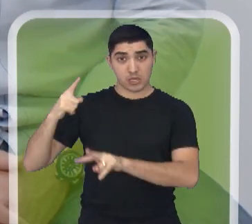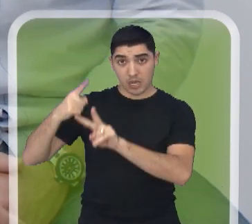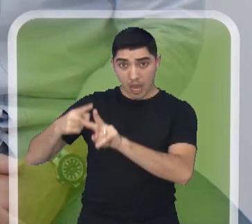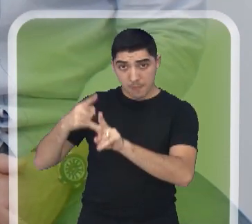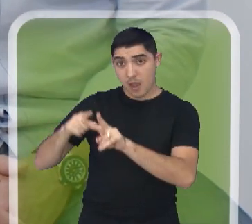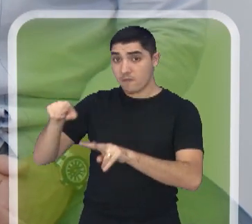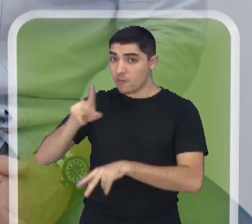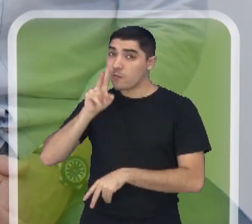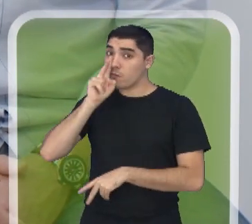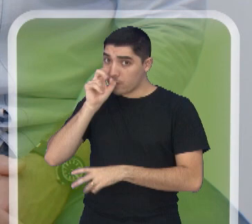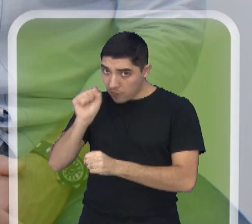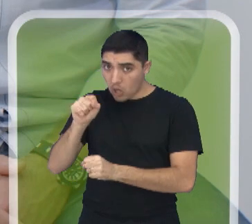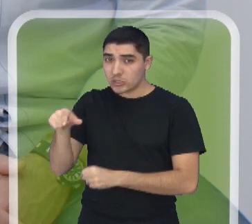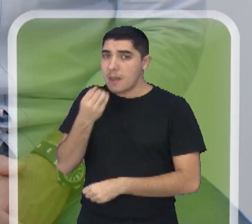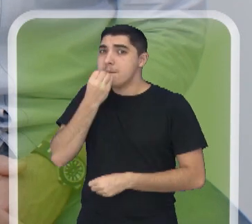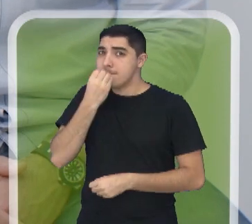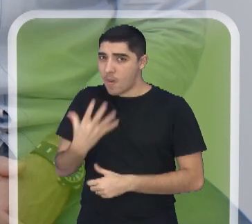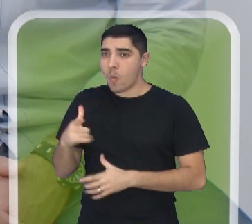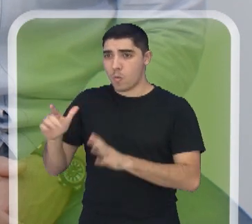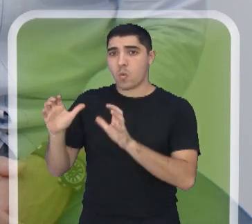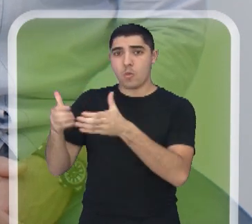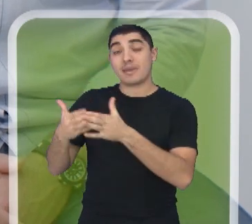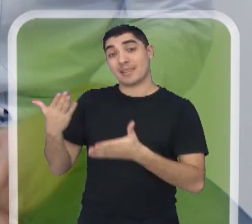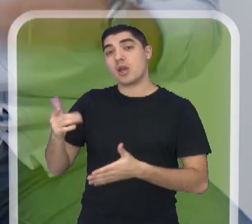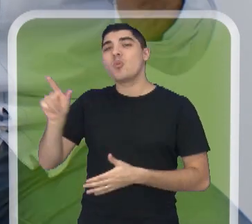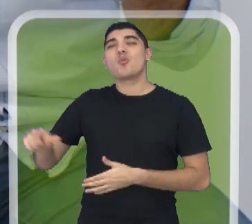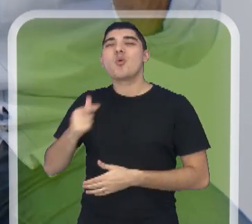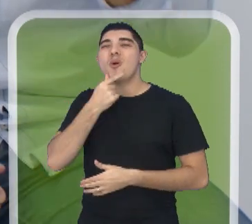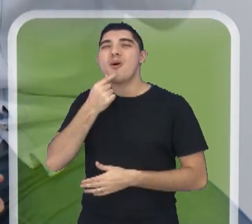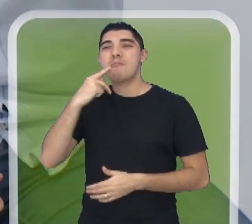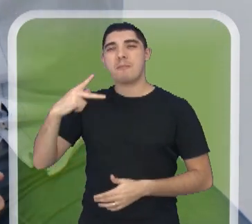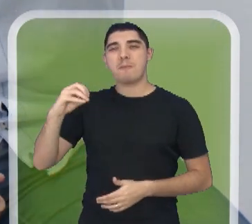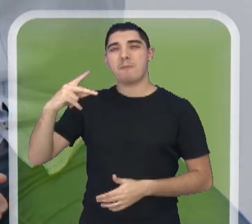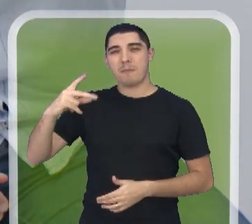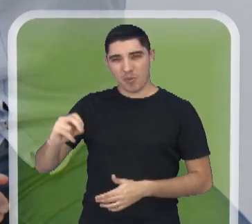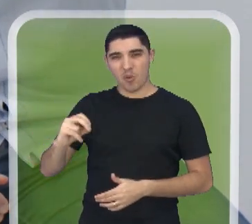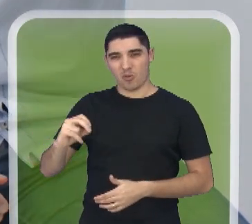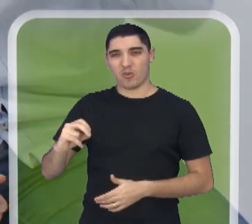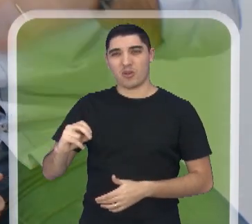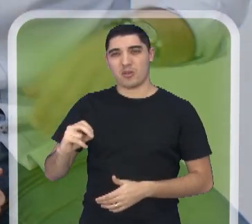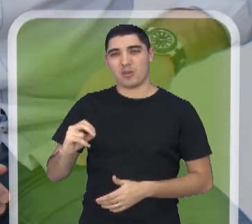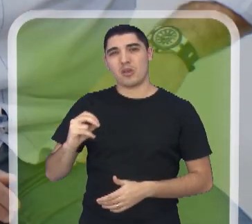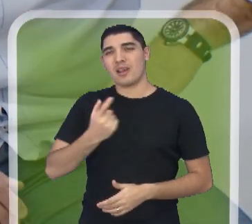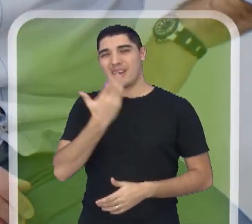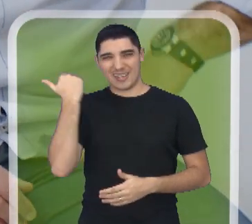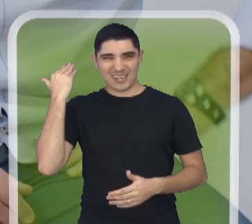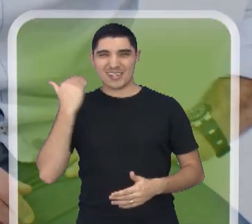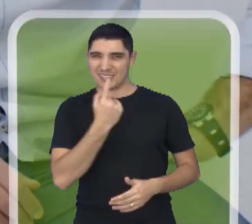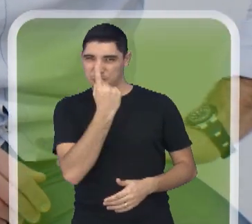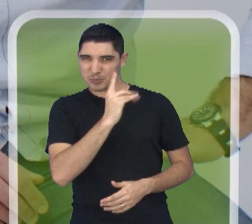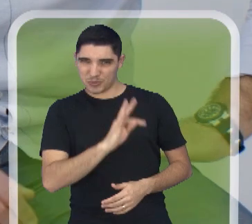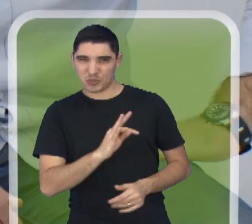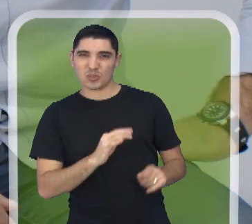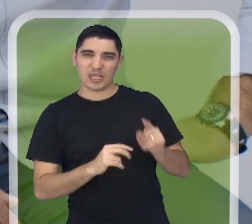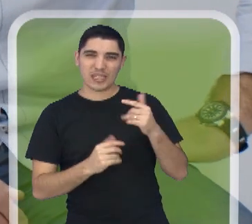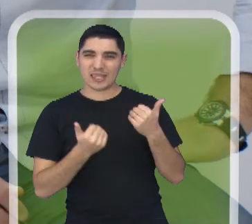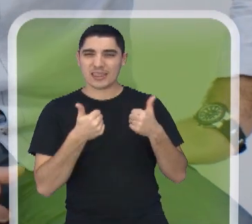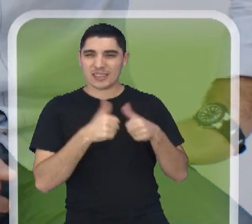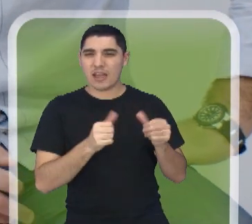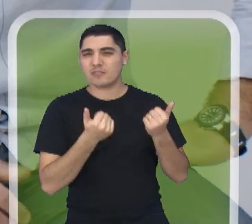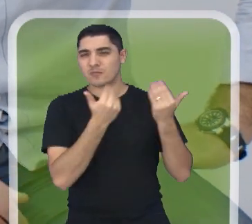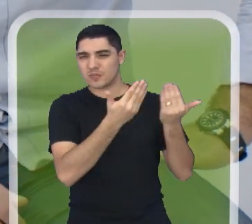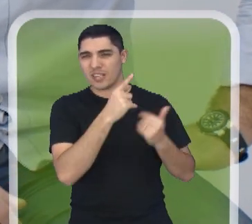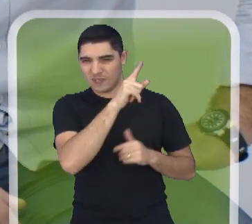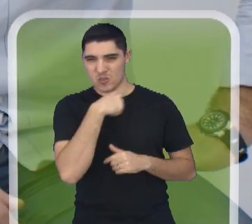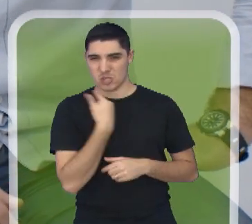muito bom. Eu acho que assim, o Popó, lá no jogo do primeiro turno, eles tiveram dificuldades, também que estava um campo, um dia